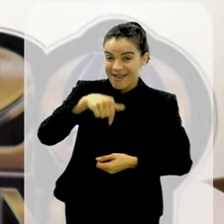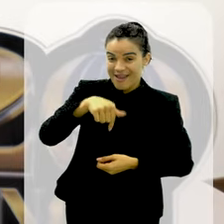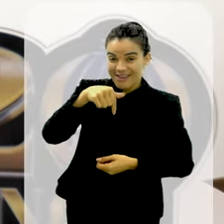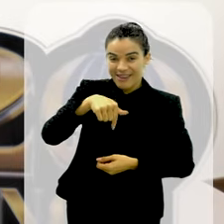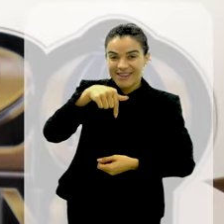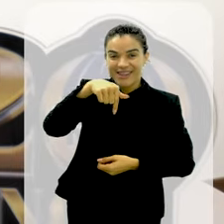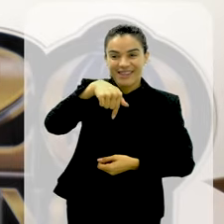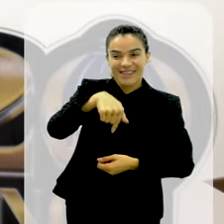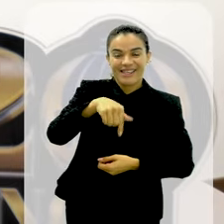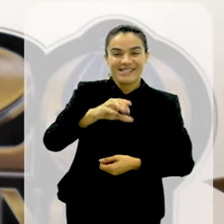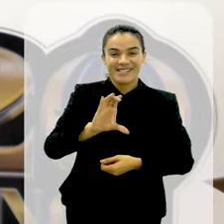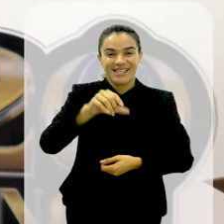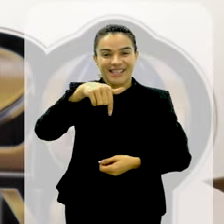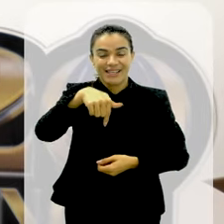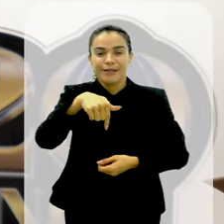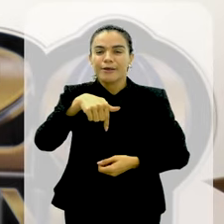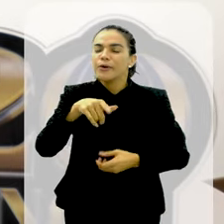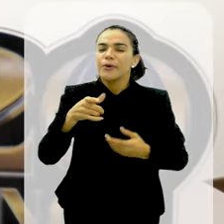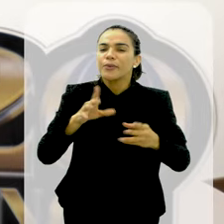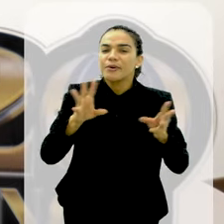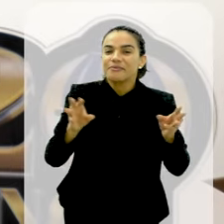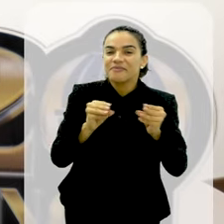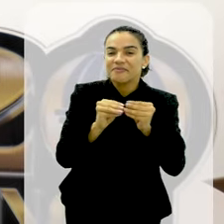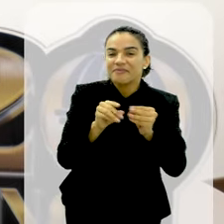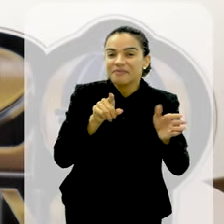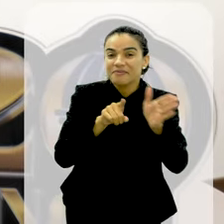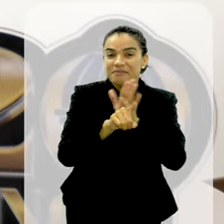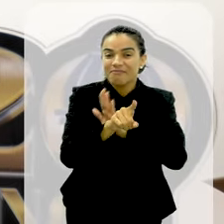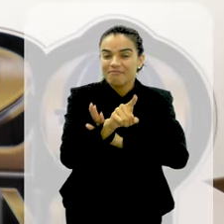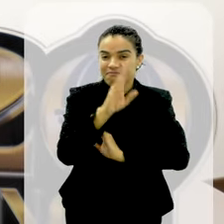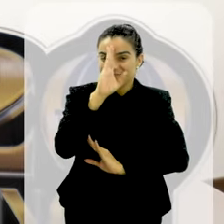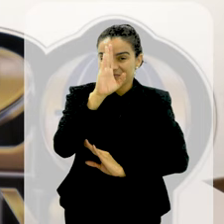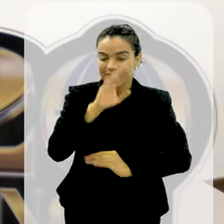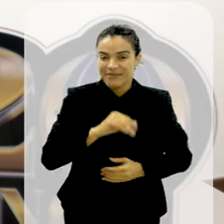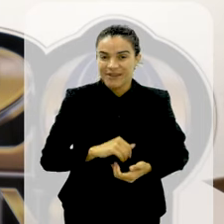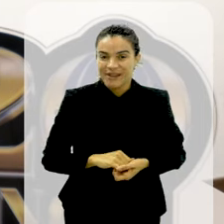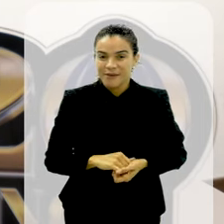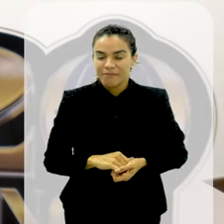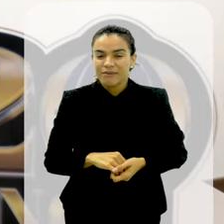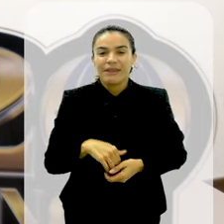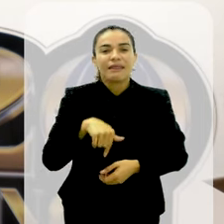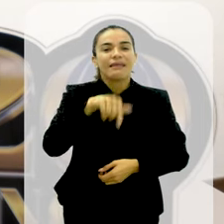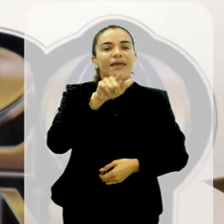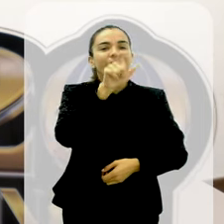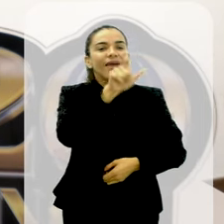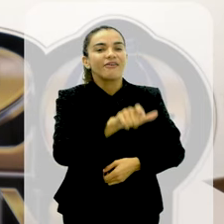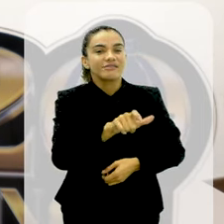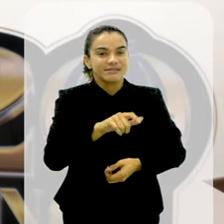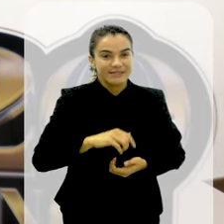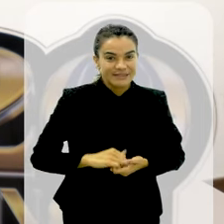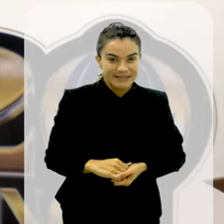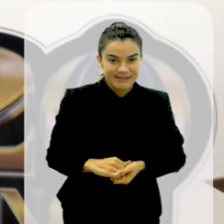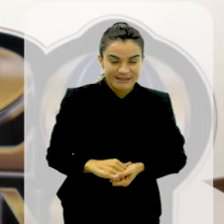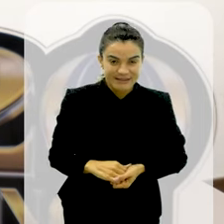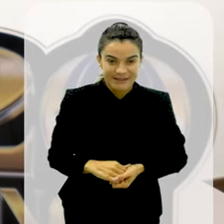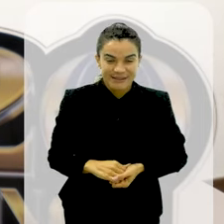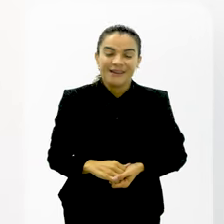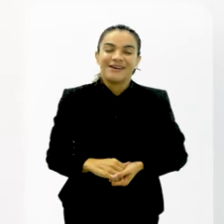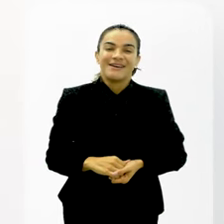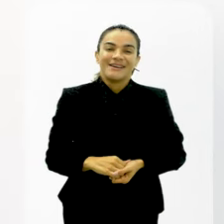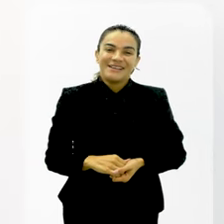aqui no Quintas com Quintais, nós sempre terminamos com uma palavra e uma pergunta-chave. Quem é Tarcísio Zanon?